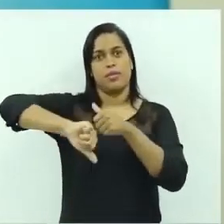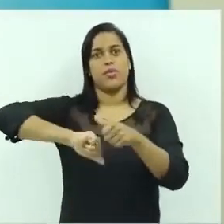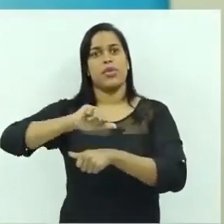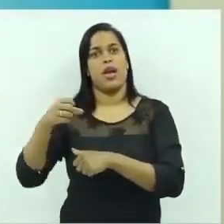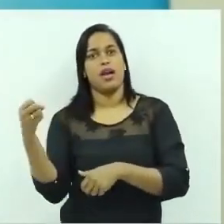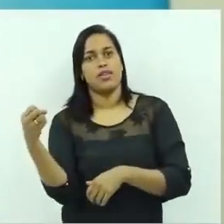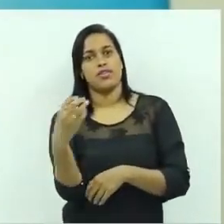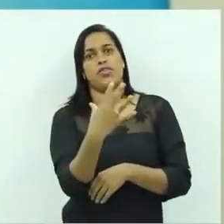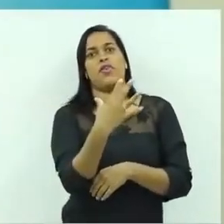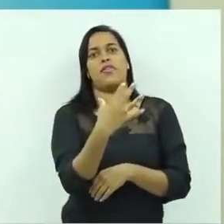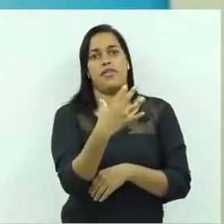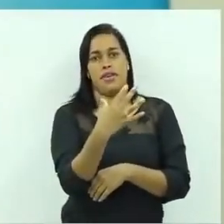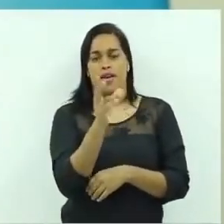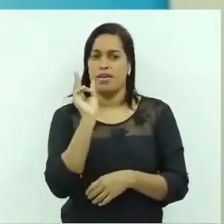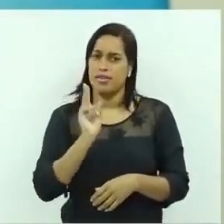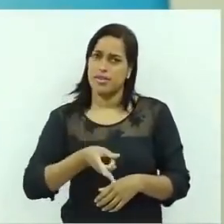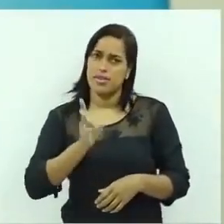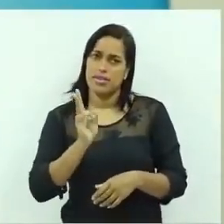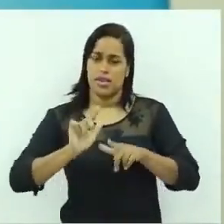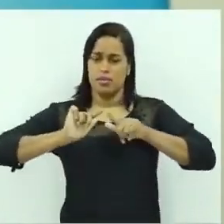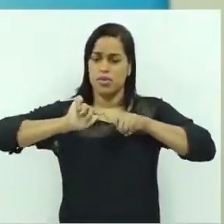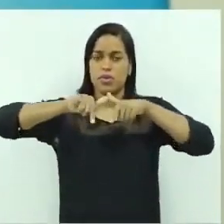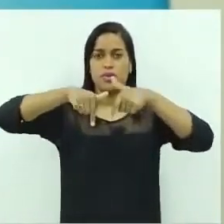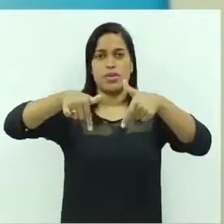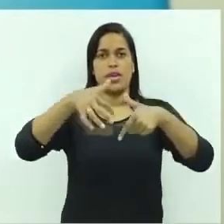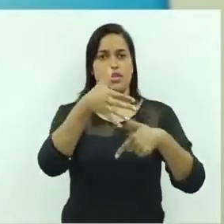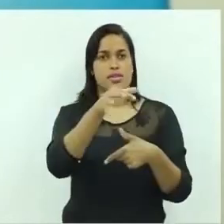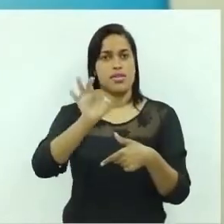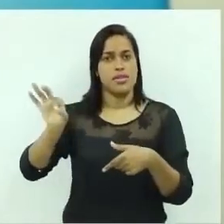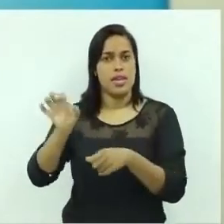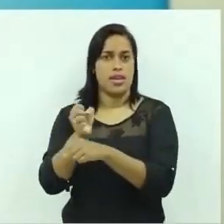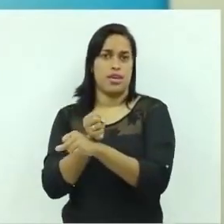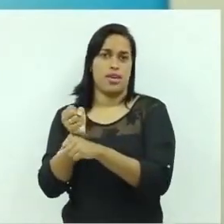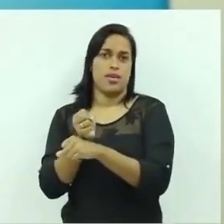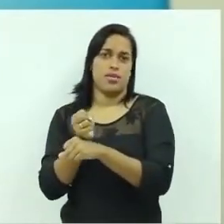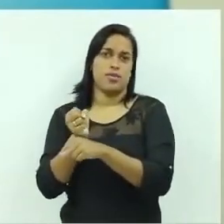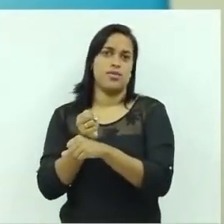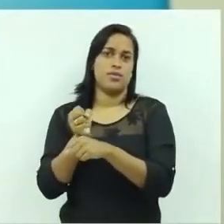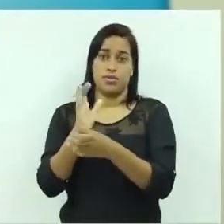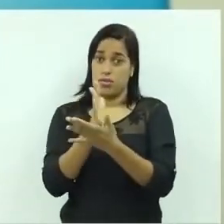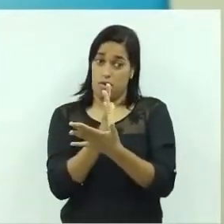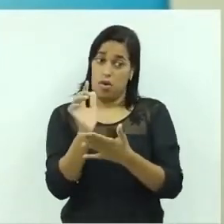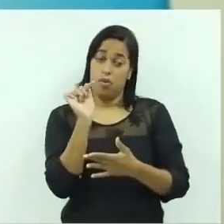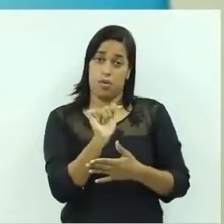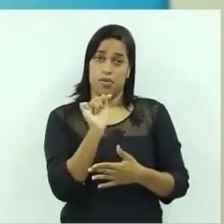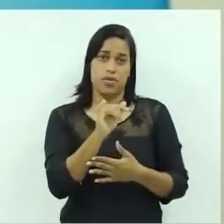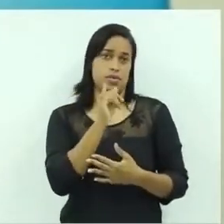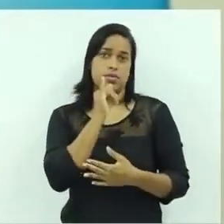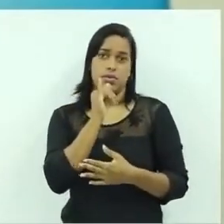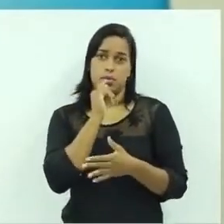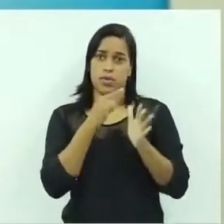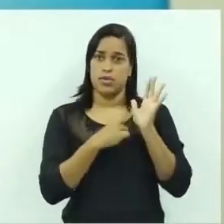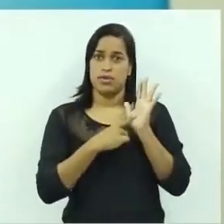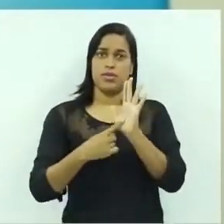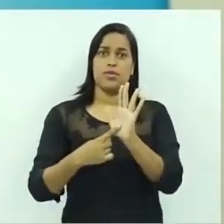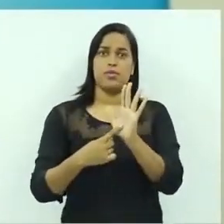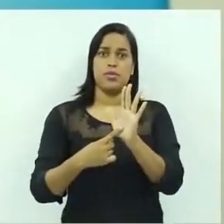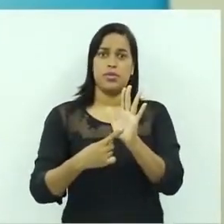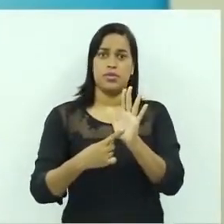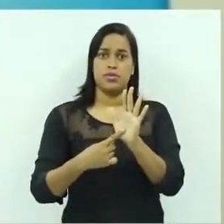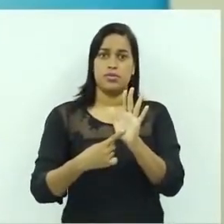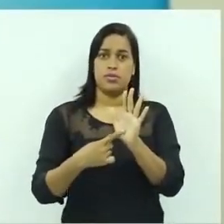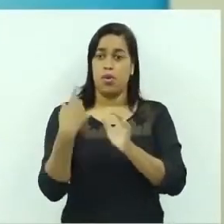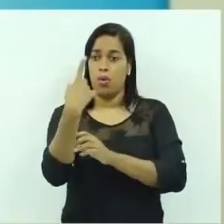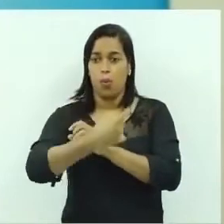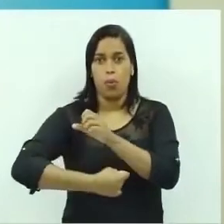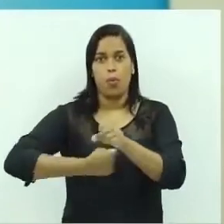mantêm no topo sempre por 100 anos, algumas até por mais, como é o caso de algumas dessas que eu dei como exemplo, jamais passam um